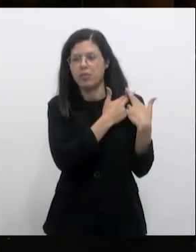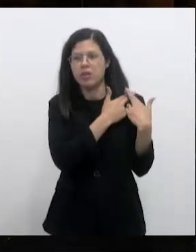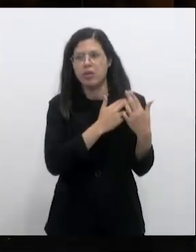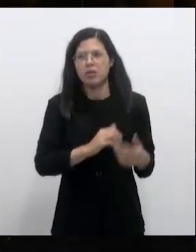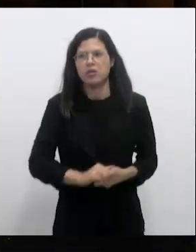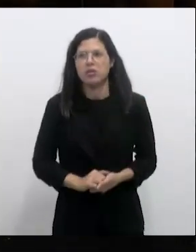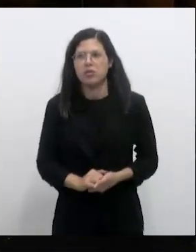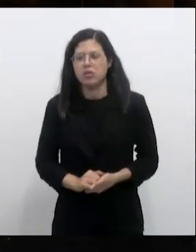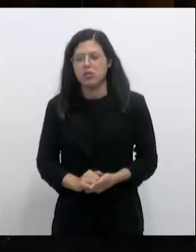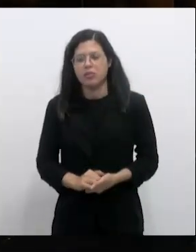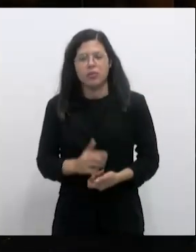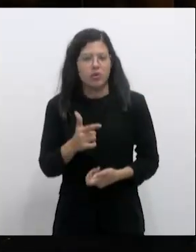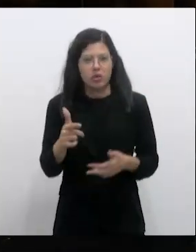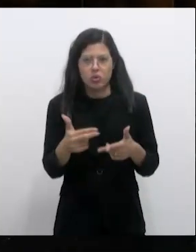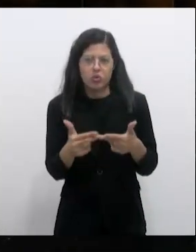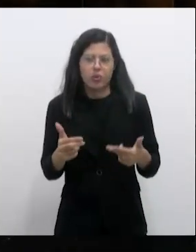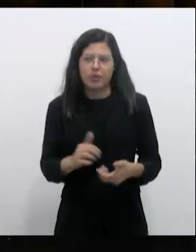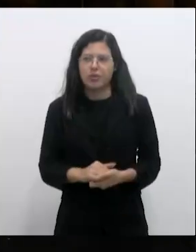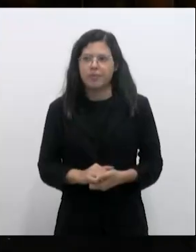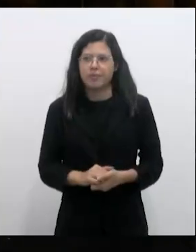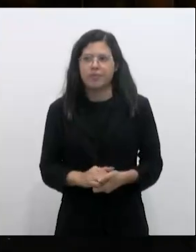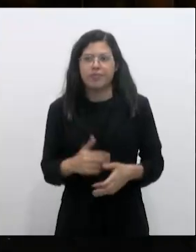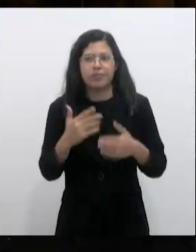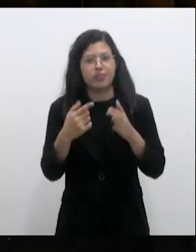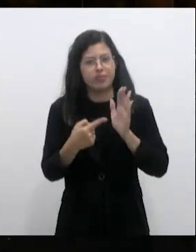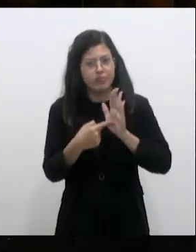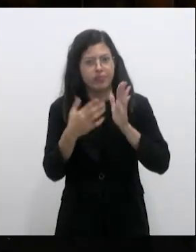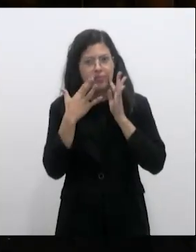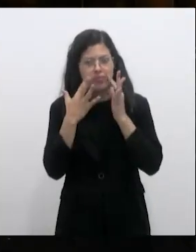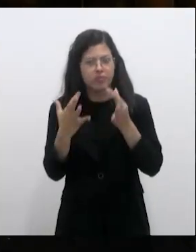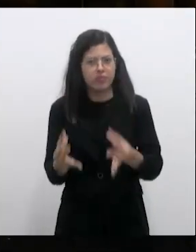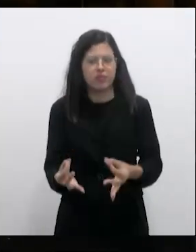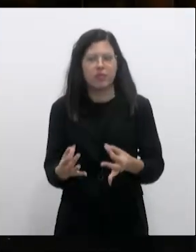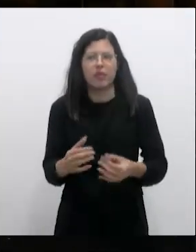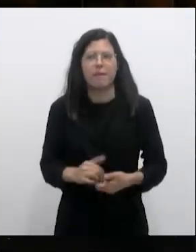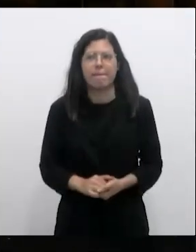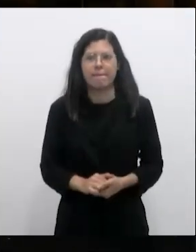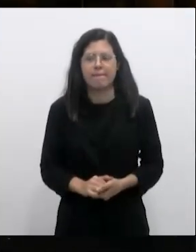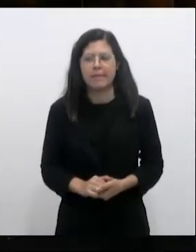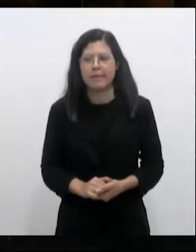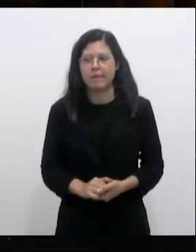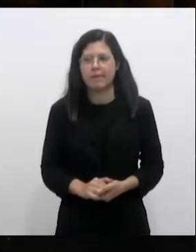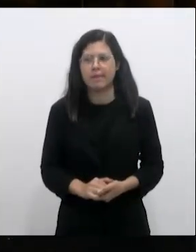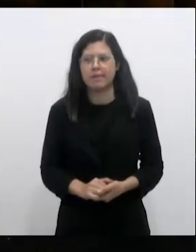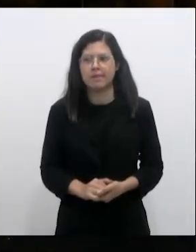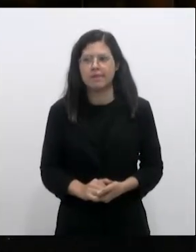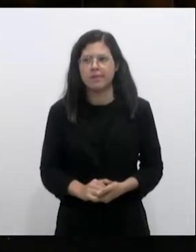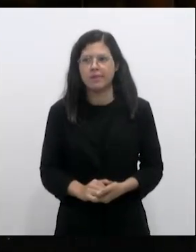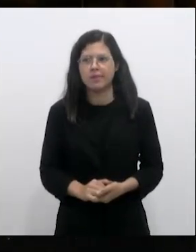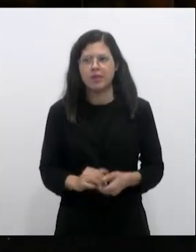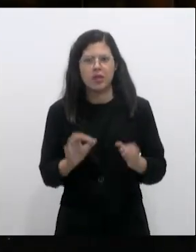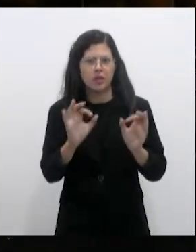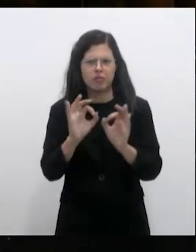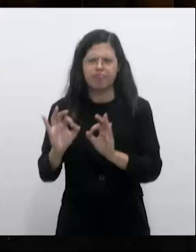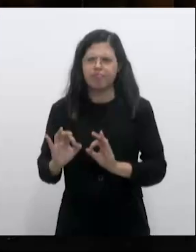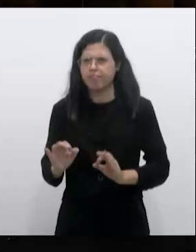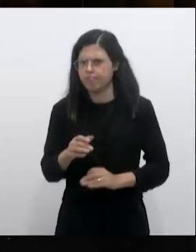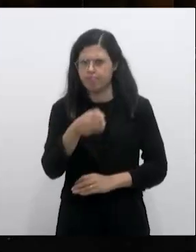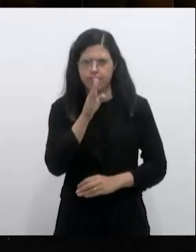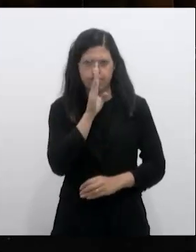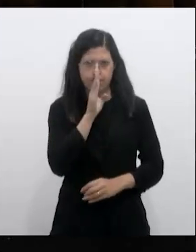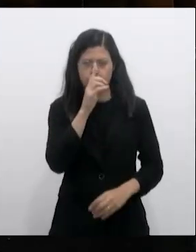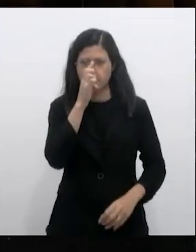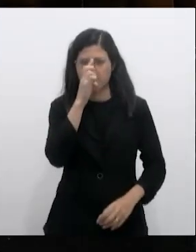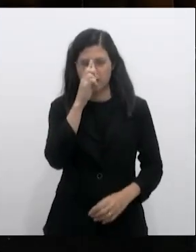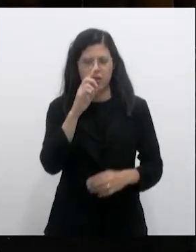responsabilidades, etc. Então, estou chamando a atenção que ninguém está calado e parado